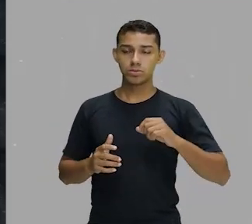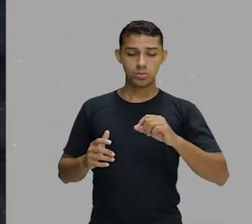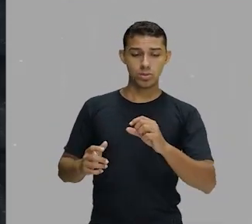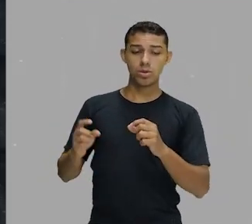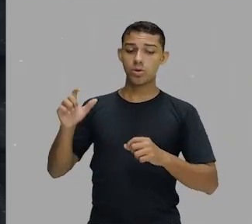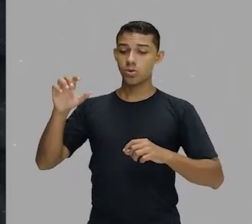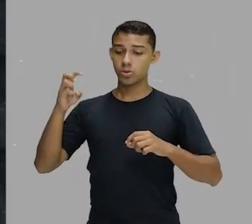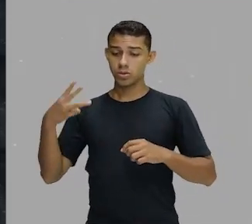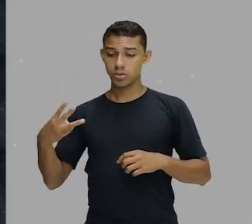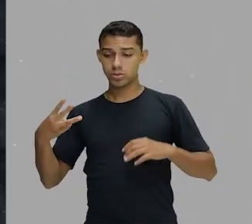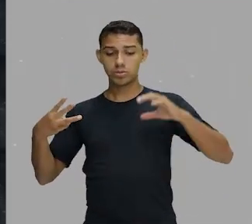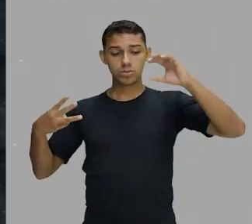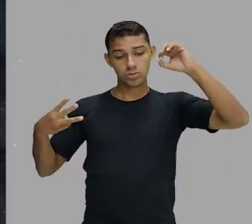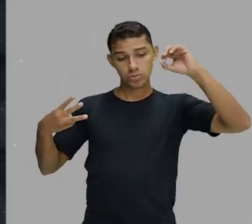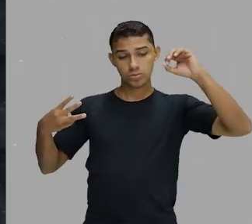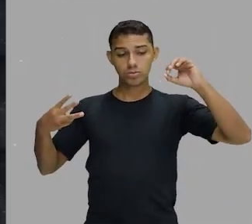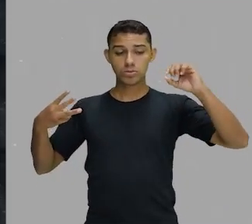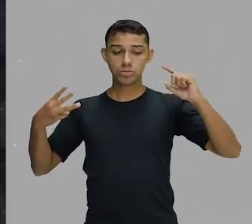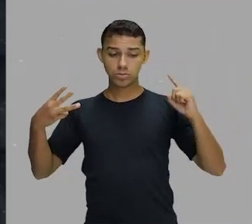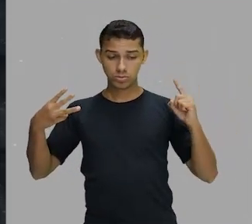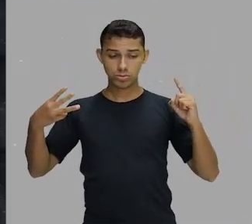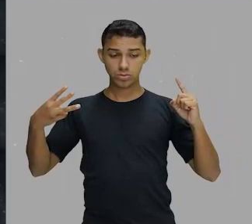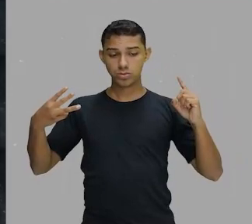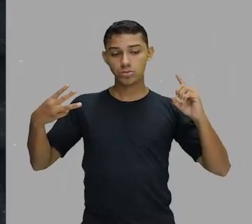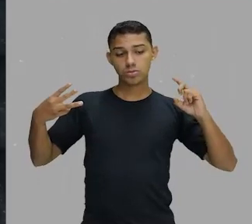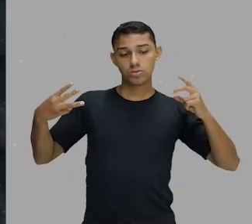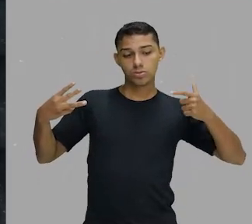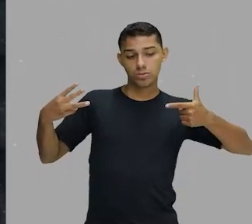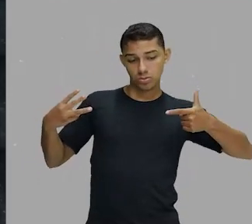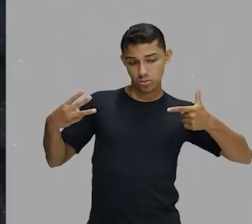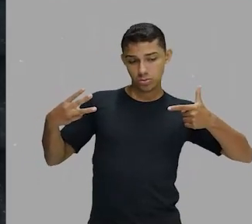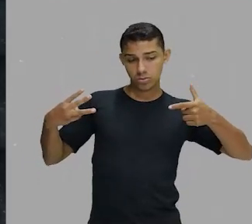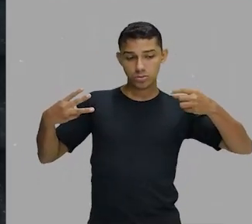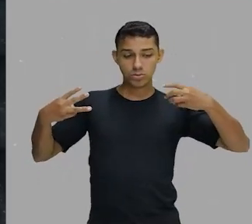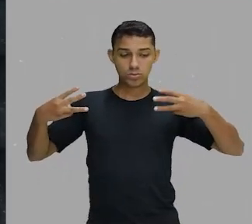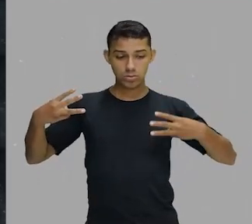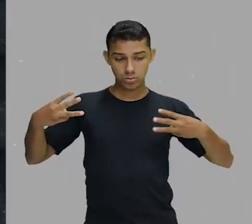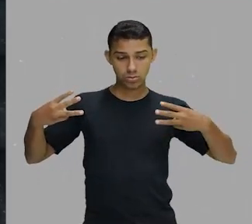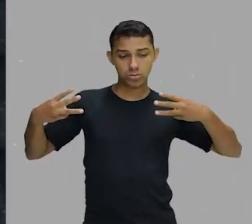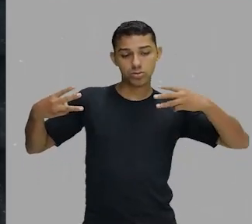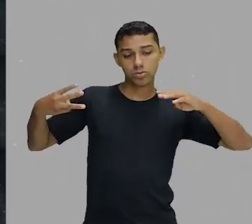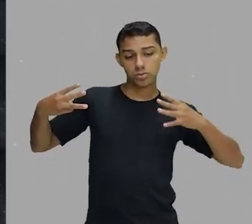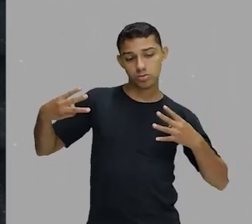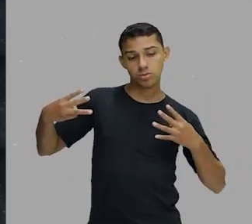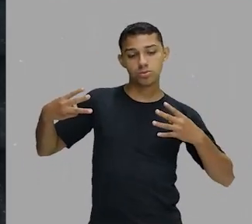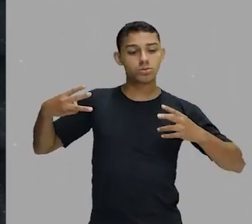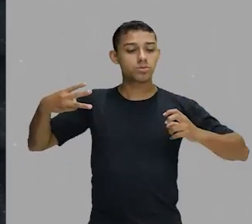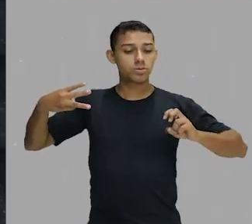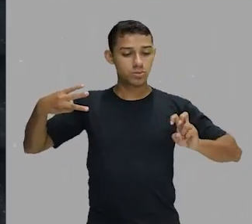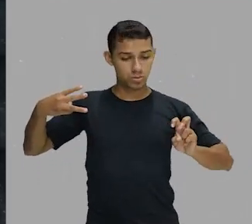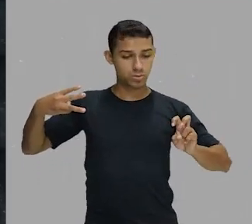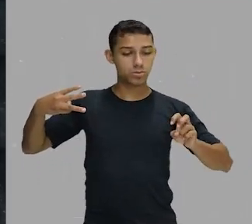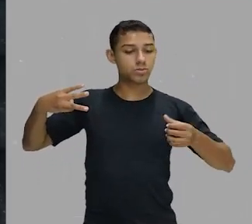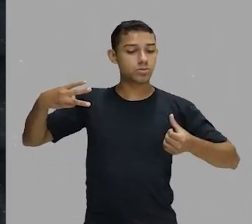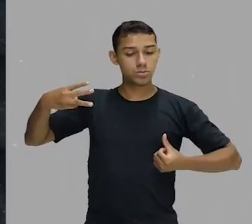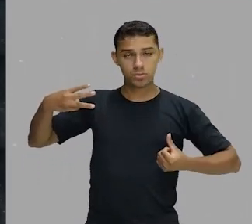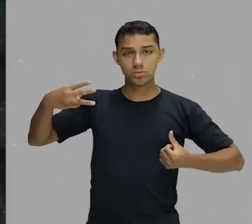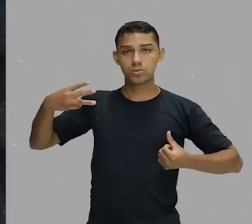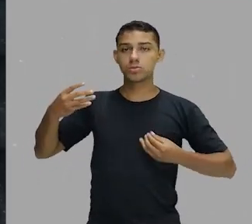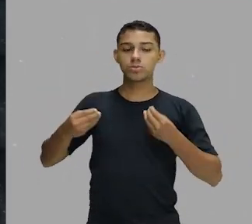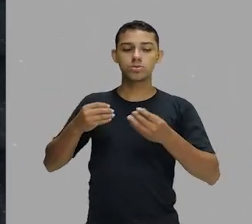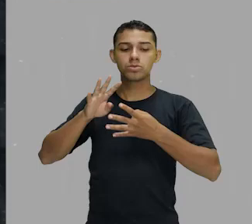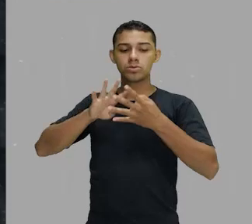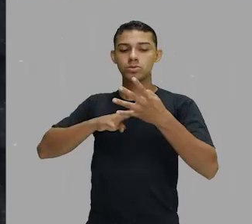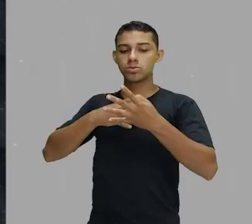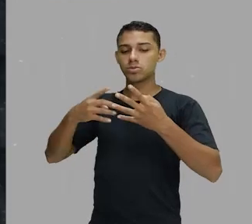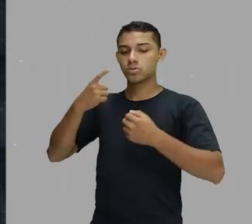3 elevado a 1, 3 elevado ao quadrado, 3 à terceira e assim sucessivamente. E como é que esse gráfico se